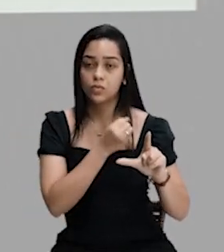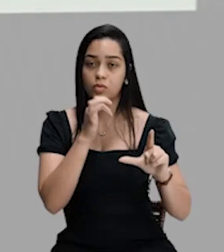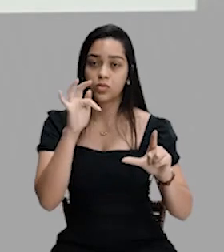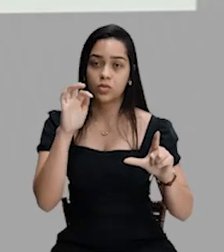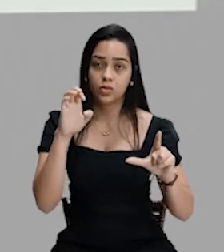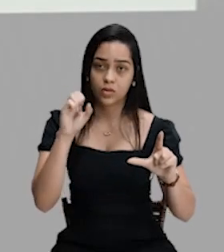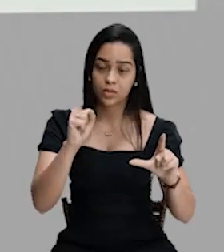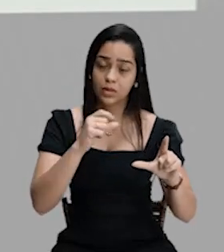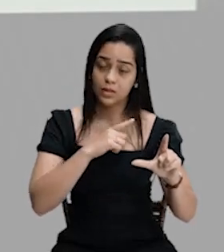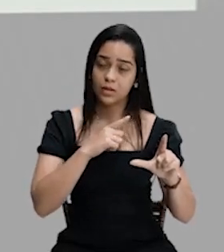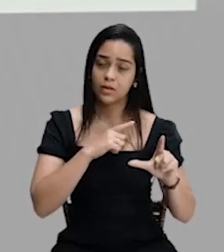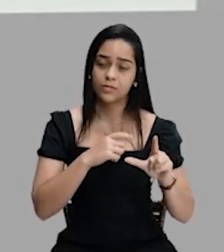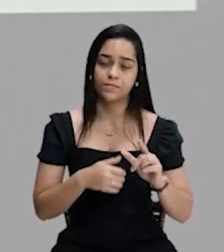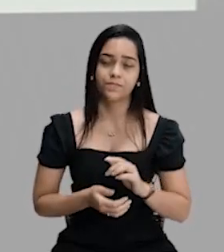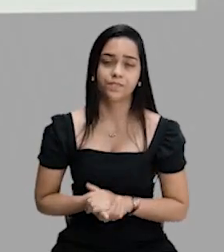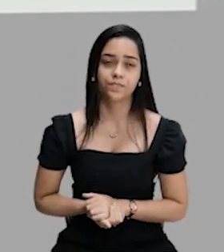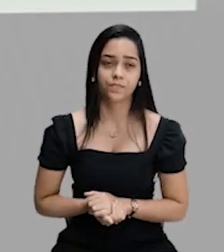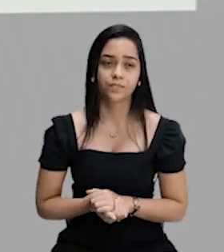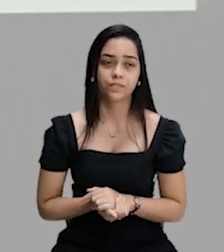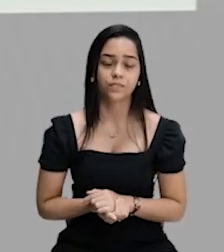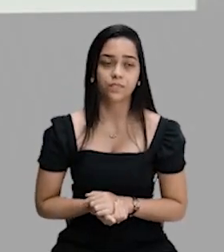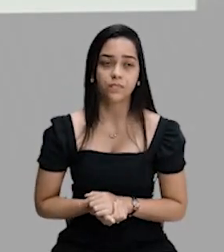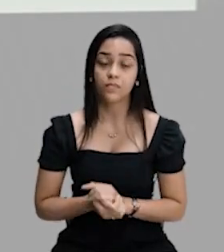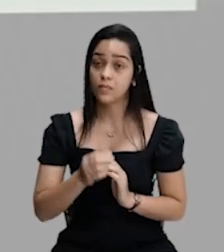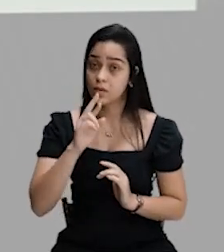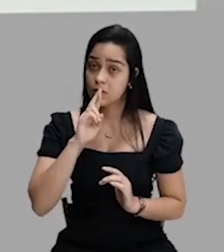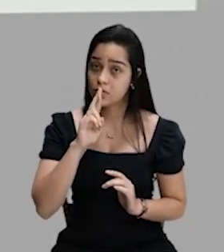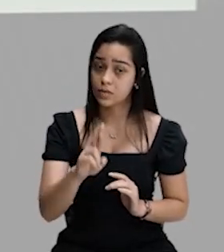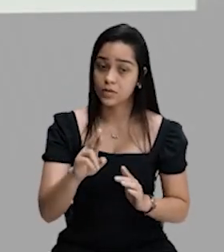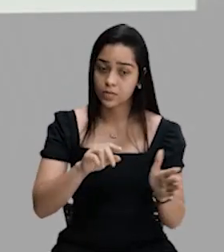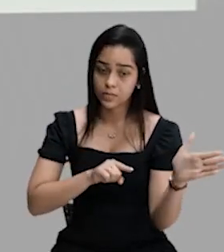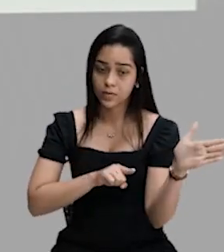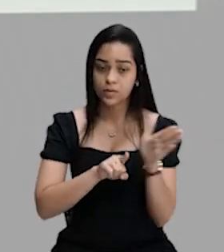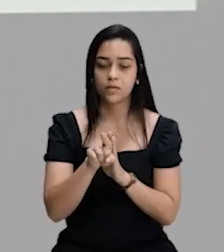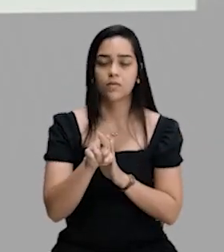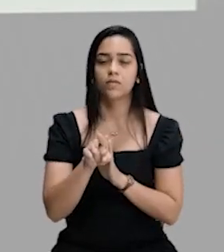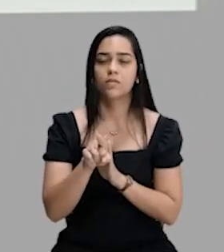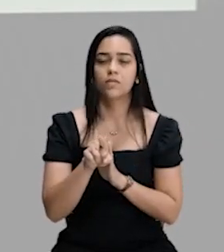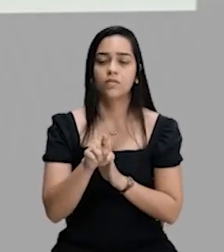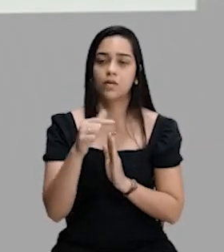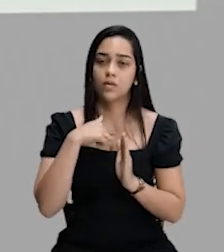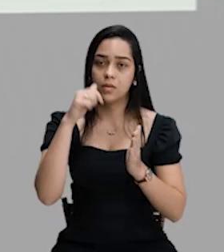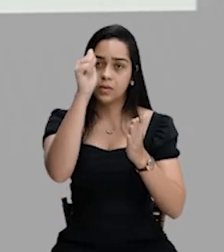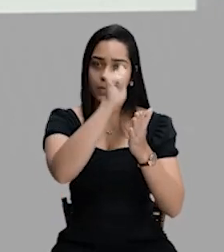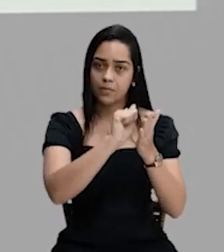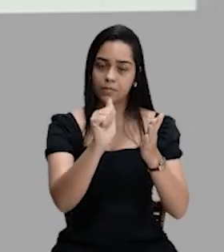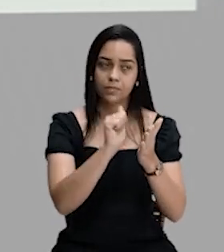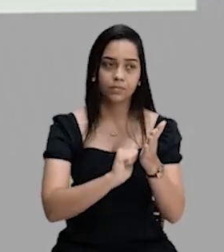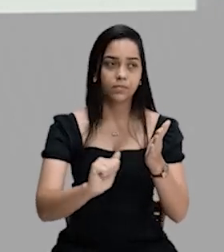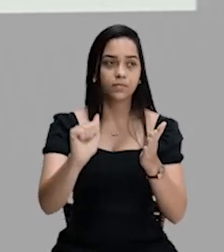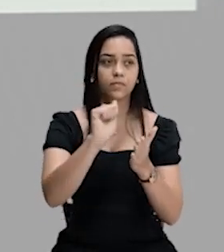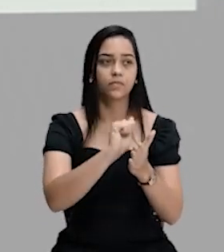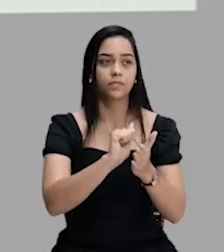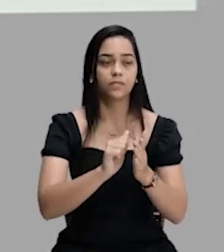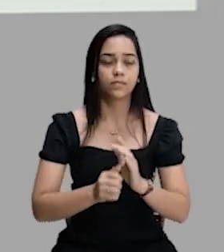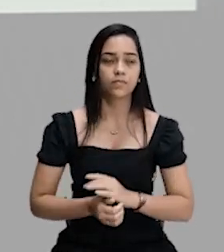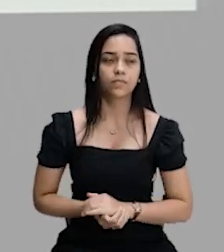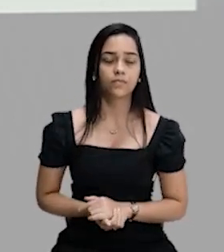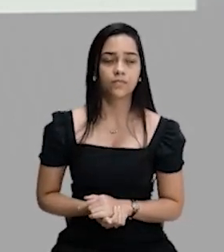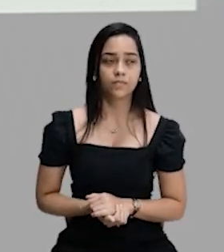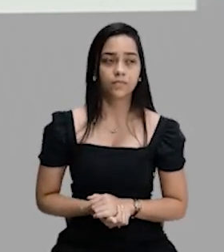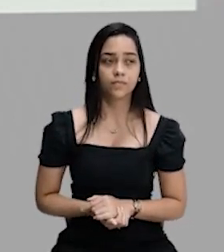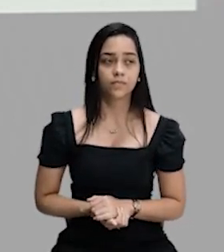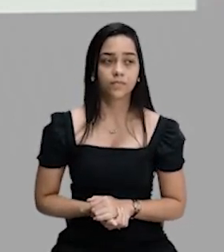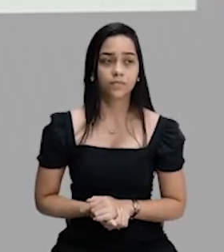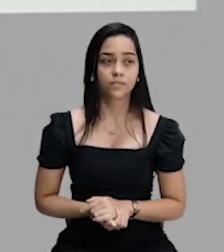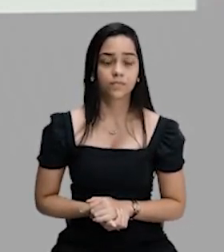aí desse Paulinho Beleza então vamos lá vamos responder essa questão aqui vou apagar a resolução aqui da